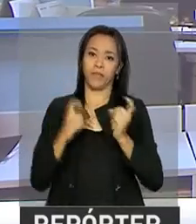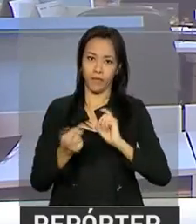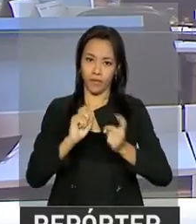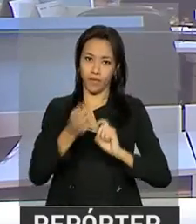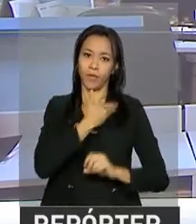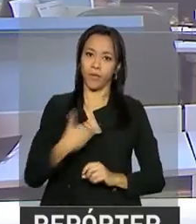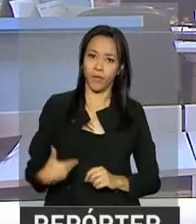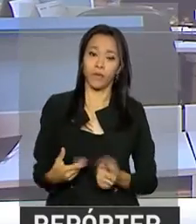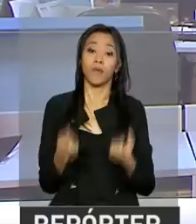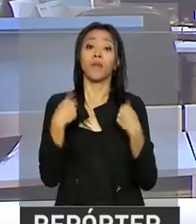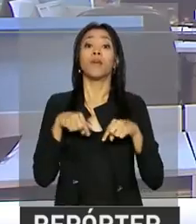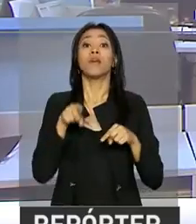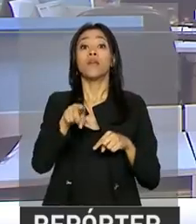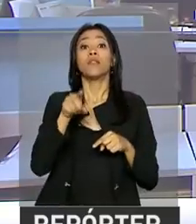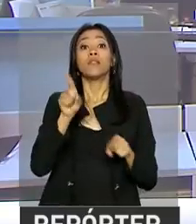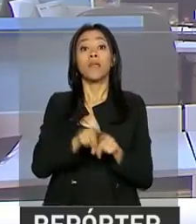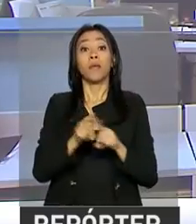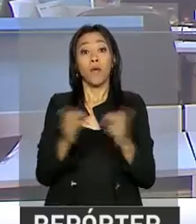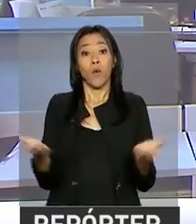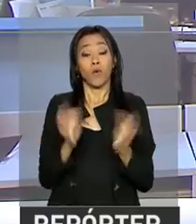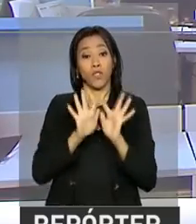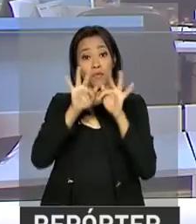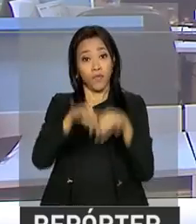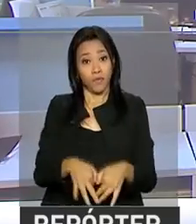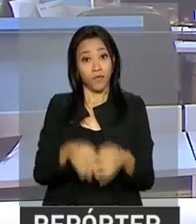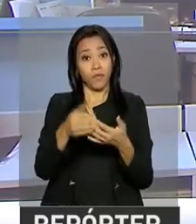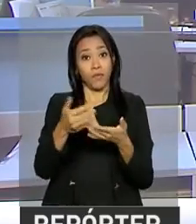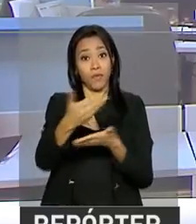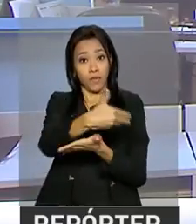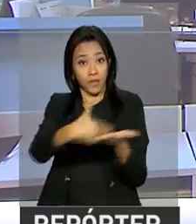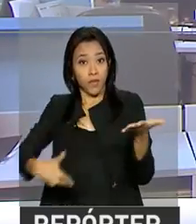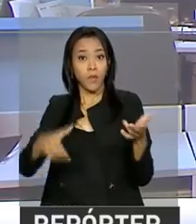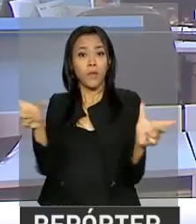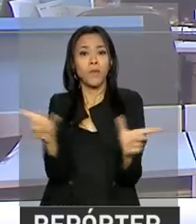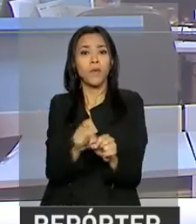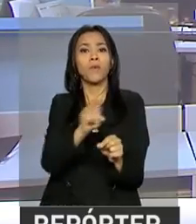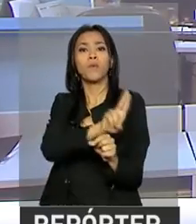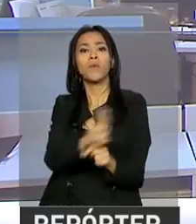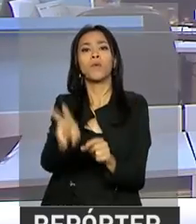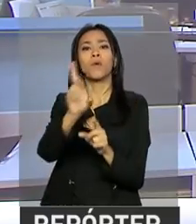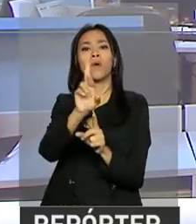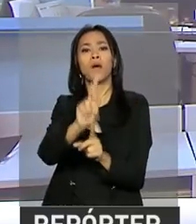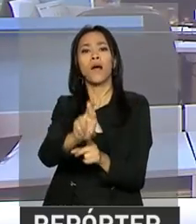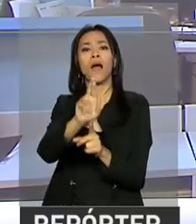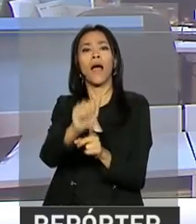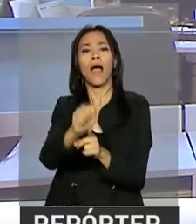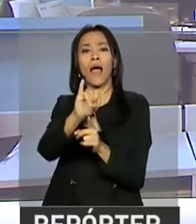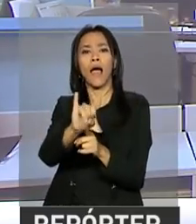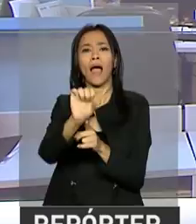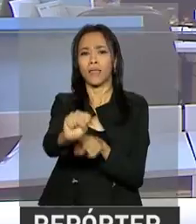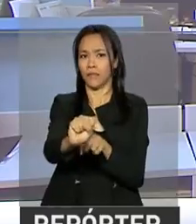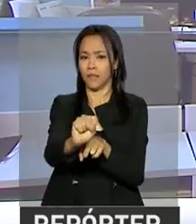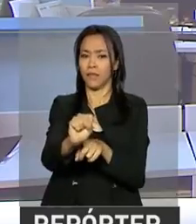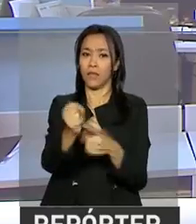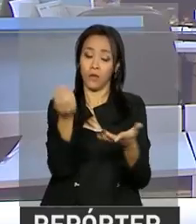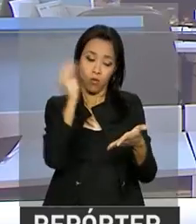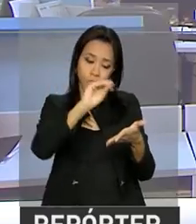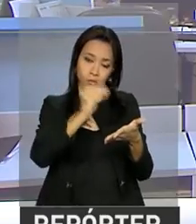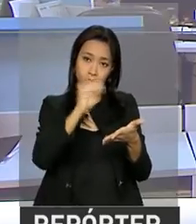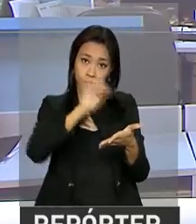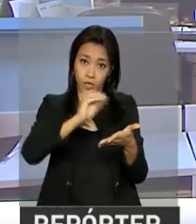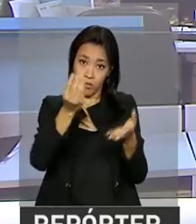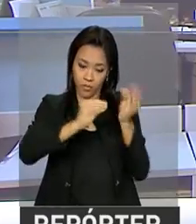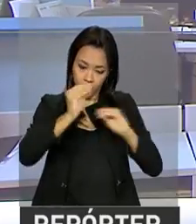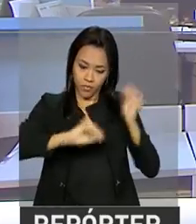o prazo para entregar a declaração da Relação Anual de Informações Sociais, a RAIS. O preenchimento e envio